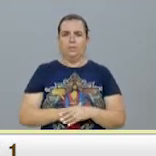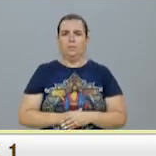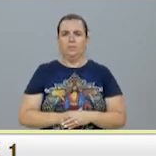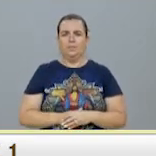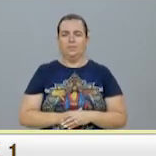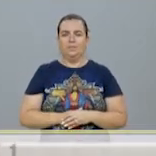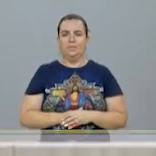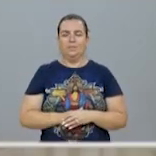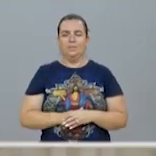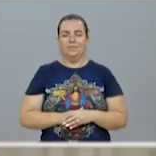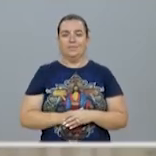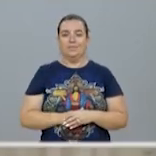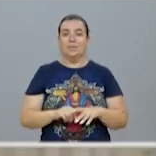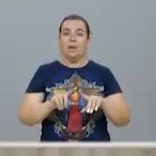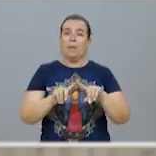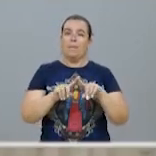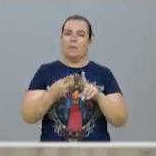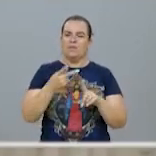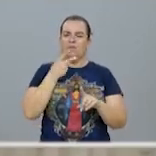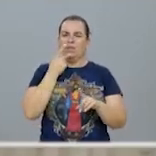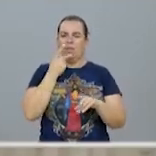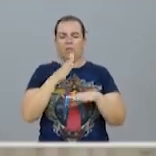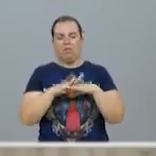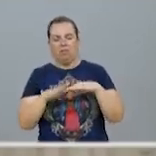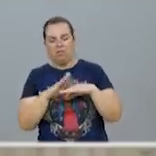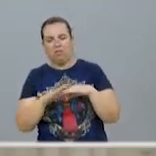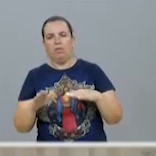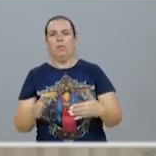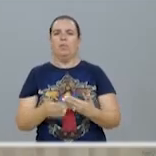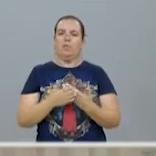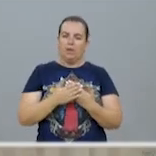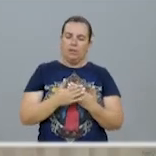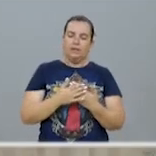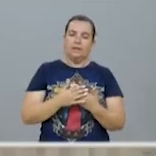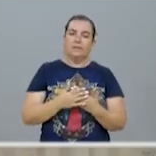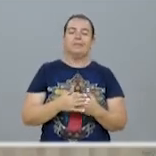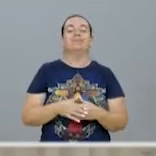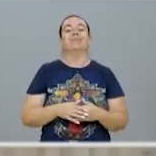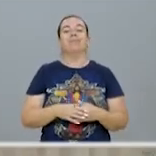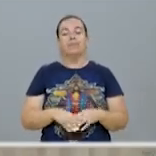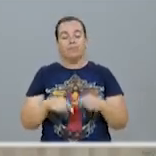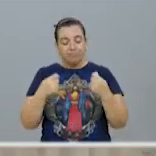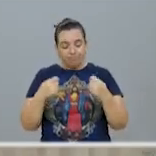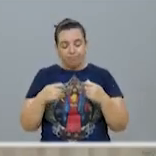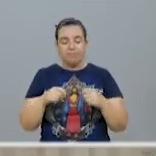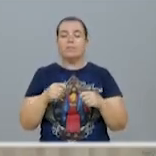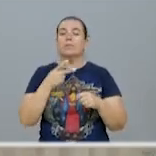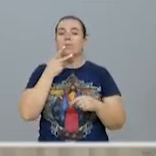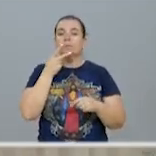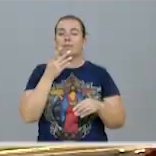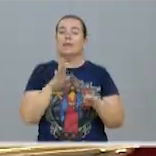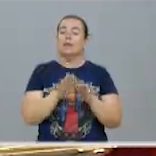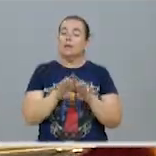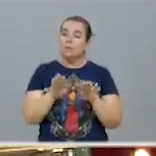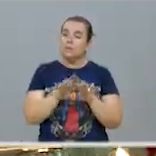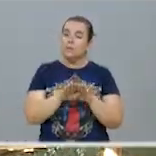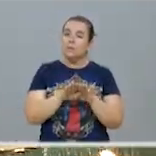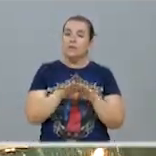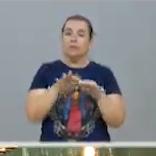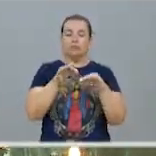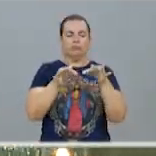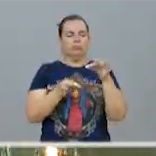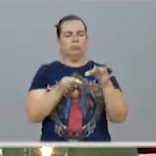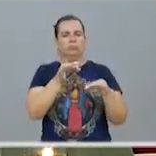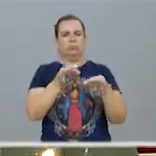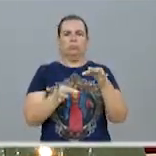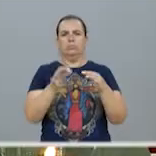Mais do que falar sobre mansidão e humildade, que acredito que já falei em outros momentos, eu quero falar do jugo de